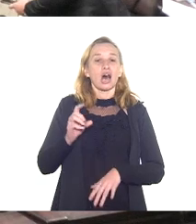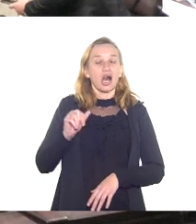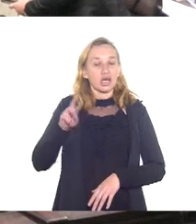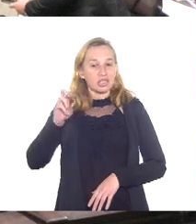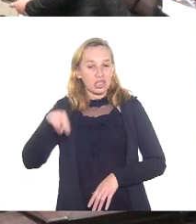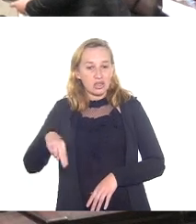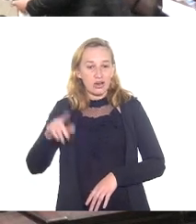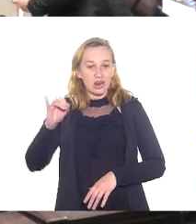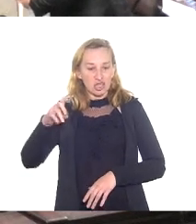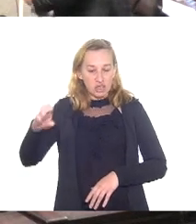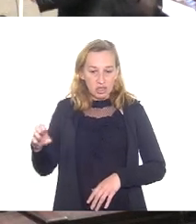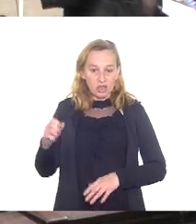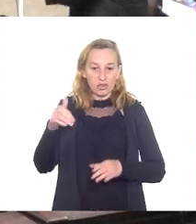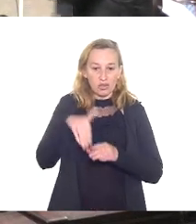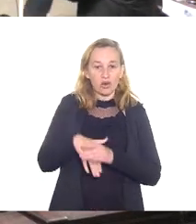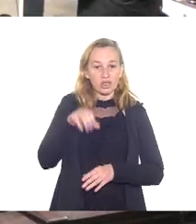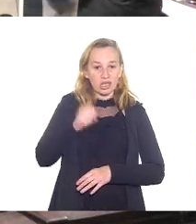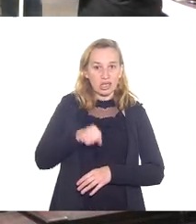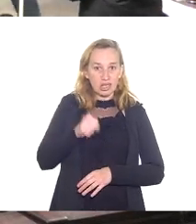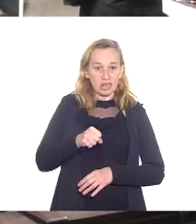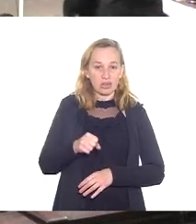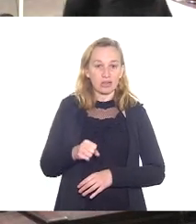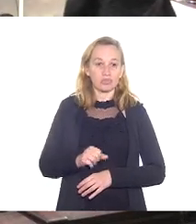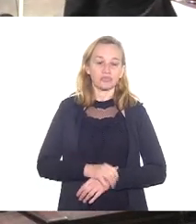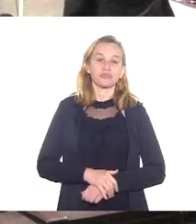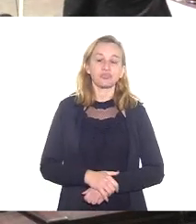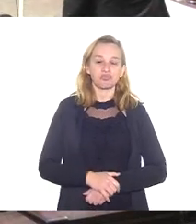sim. Coronel Jairo, seu microfone está aberto.